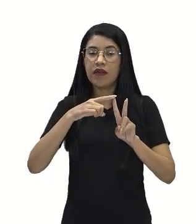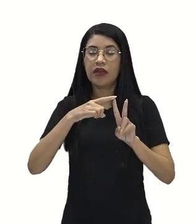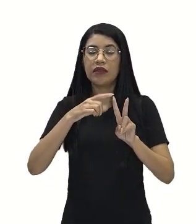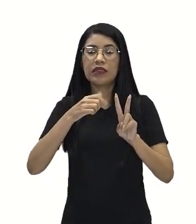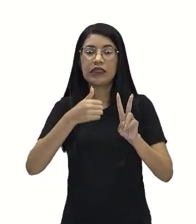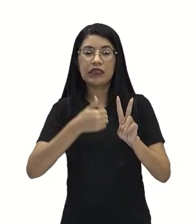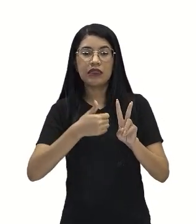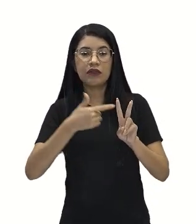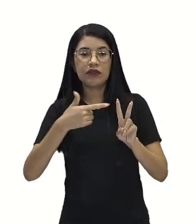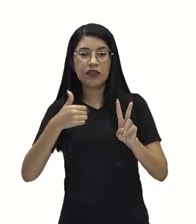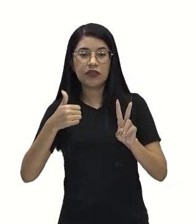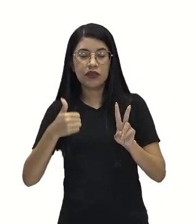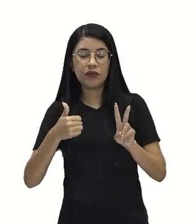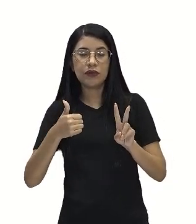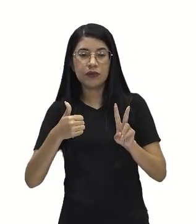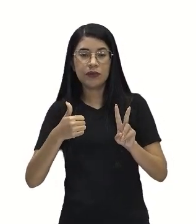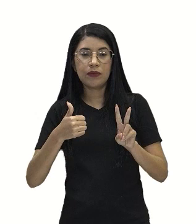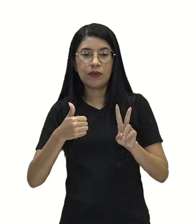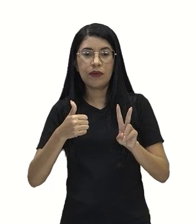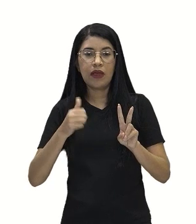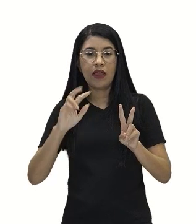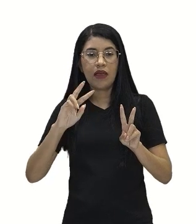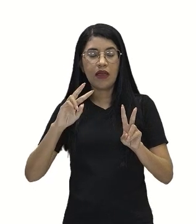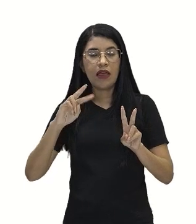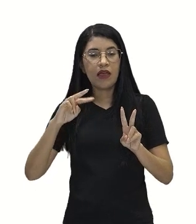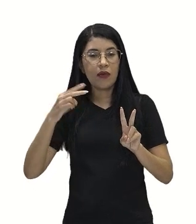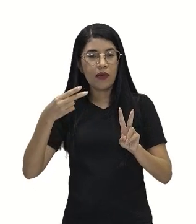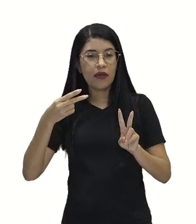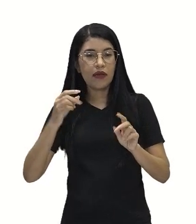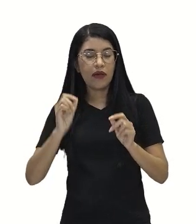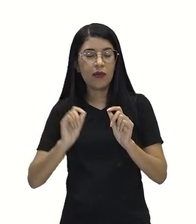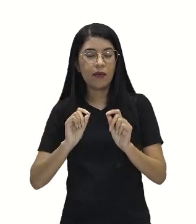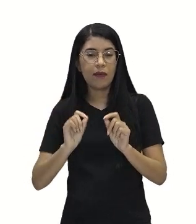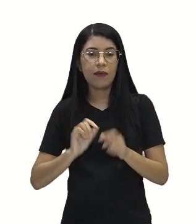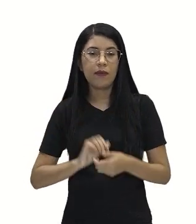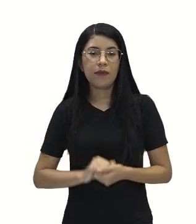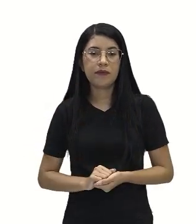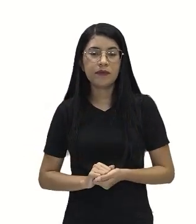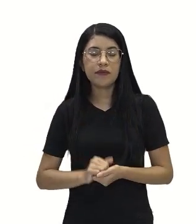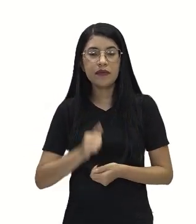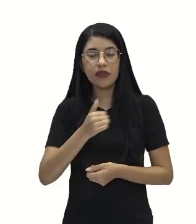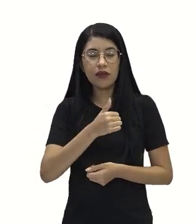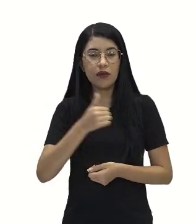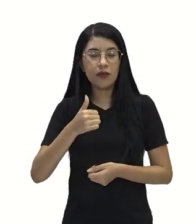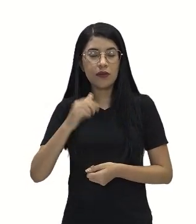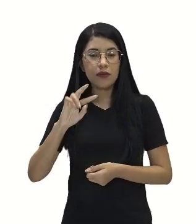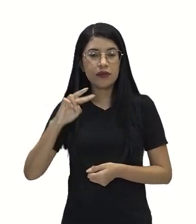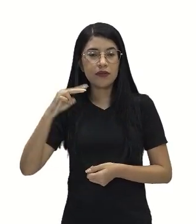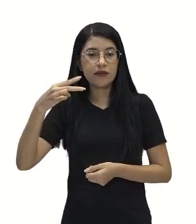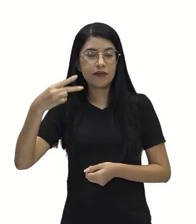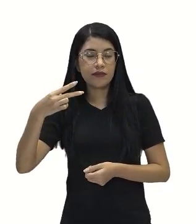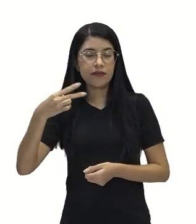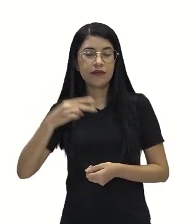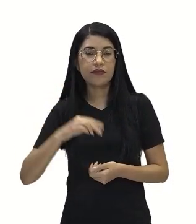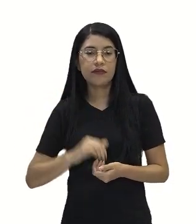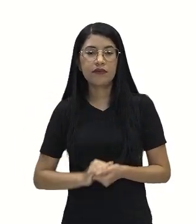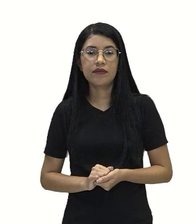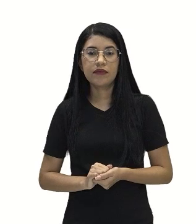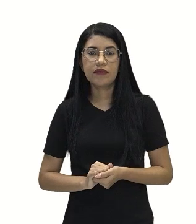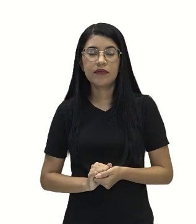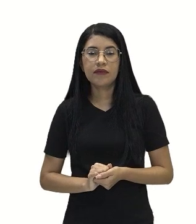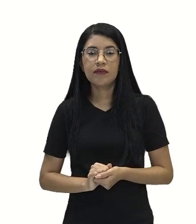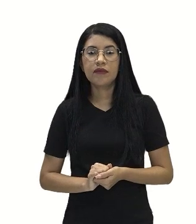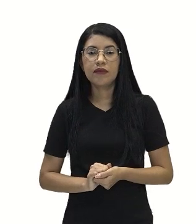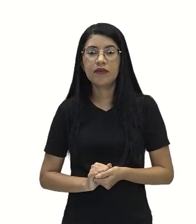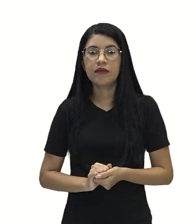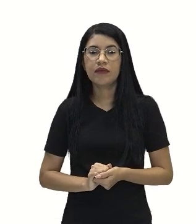de 121, ela nada mais é do que 11 elevado a 2, que é a mesma